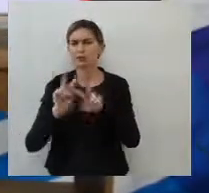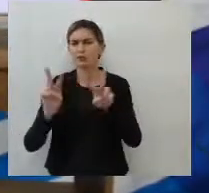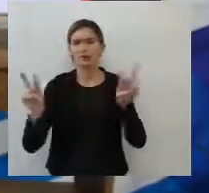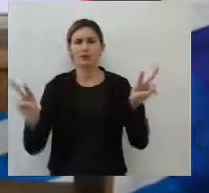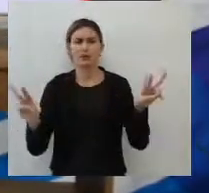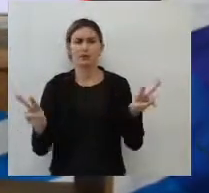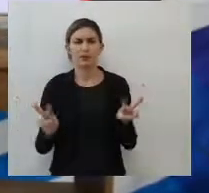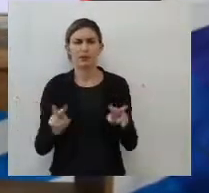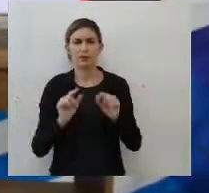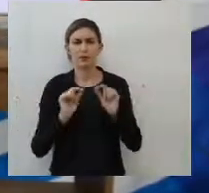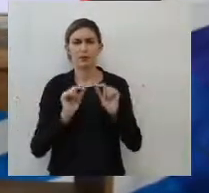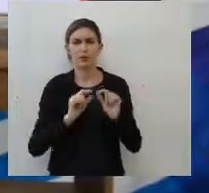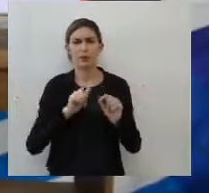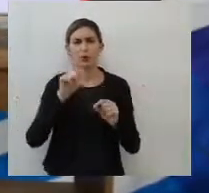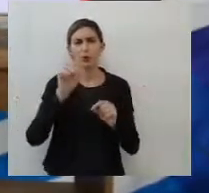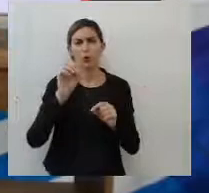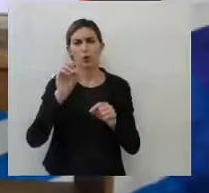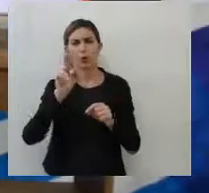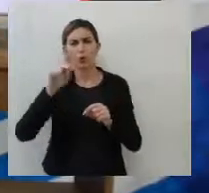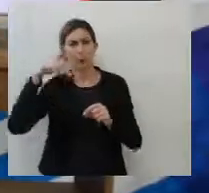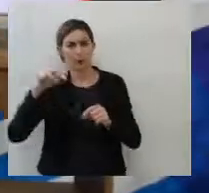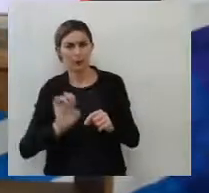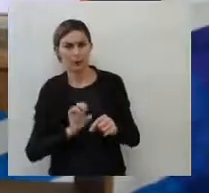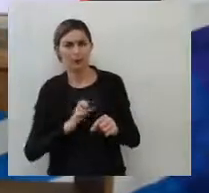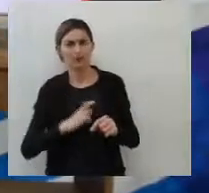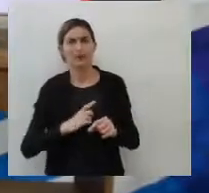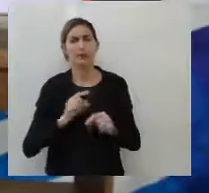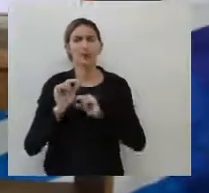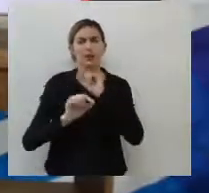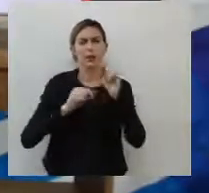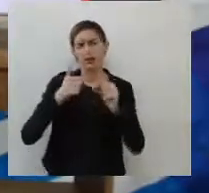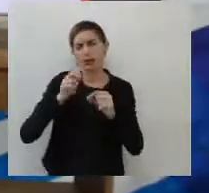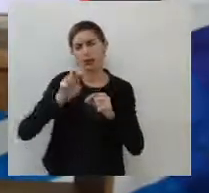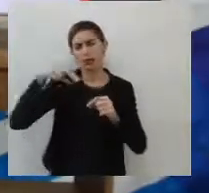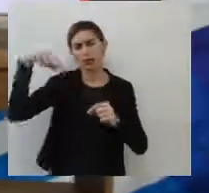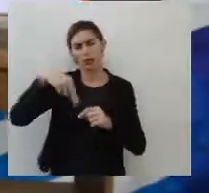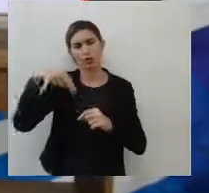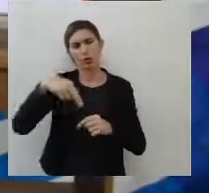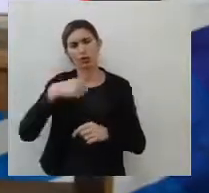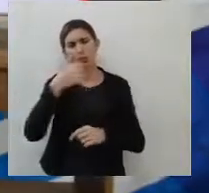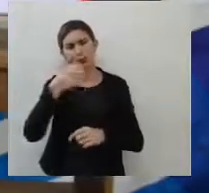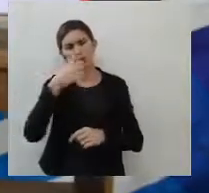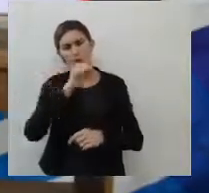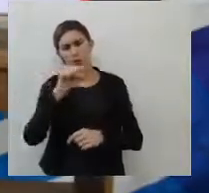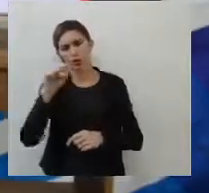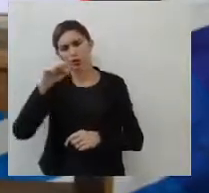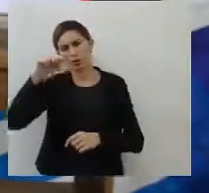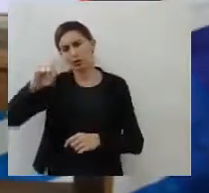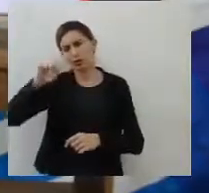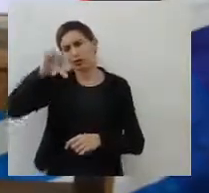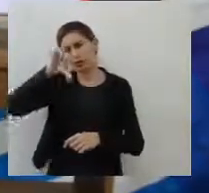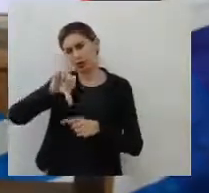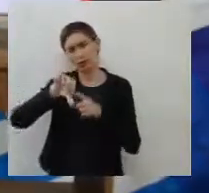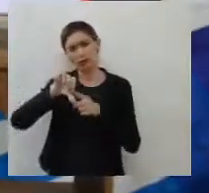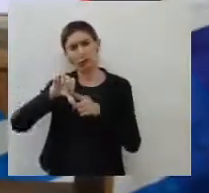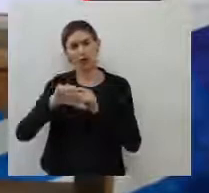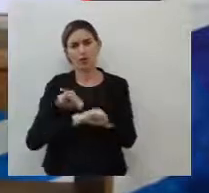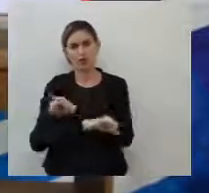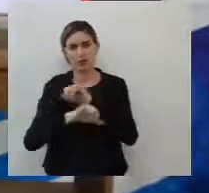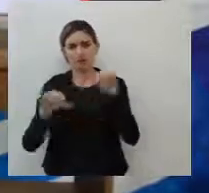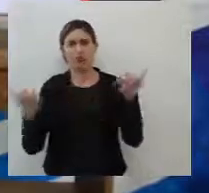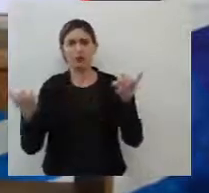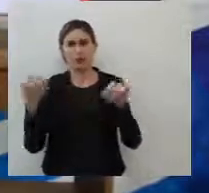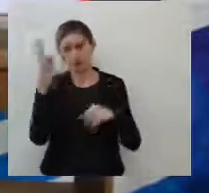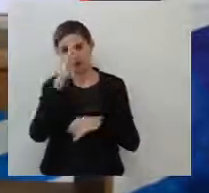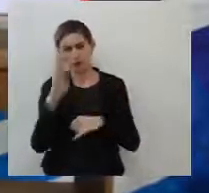de formação de um golpe de 15 de novembro de 1889, que vai proclamar no